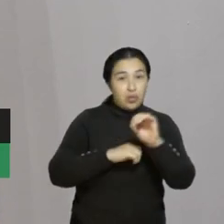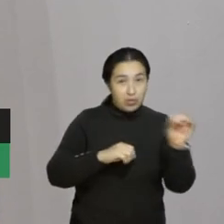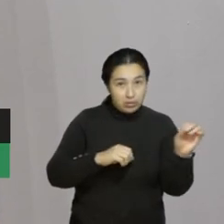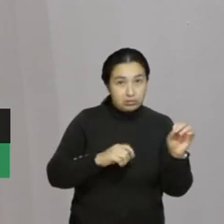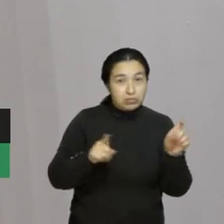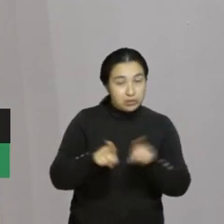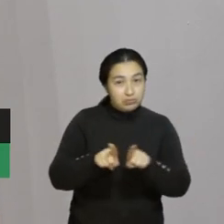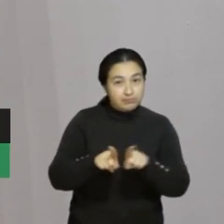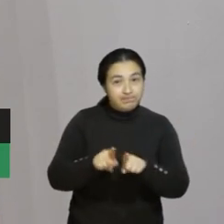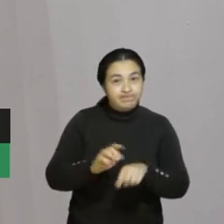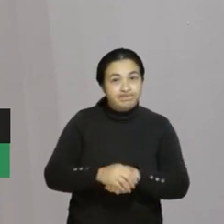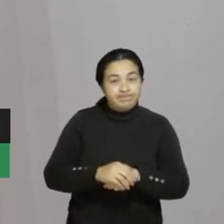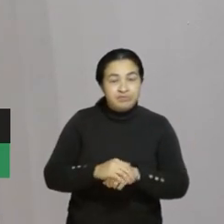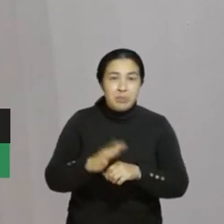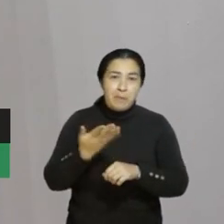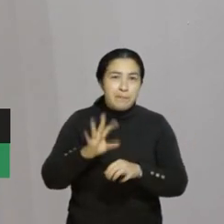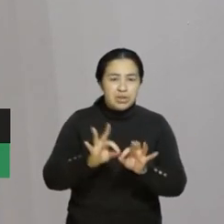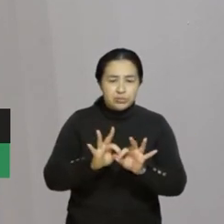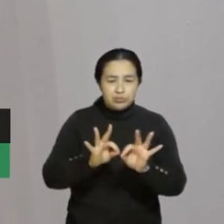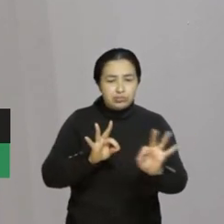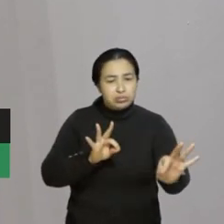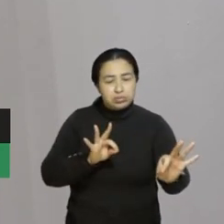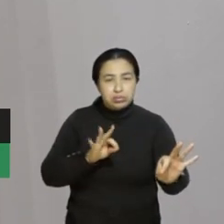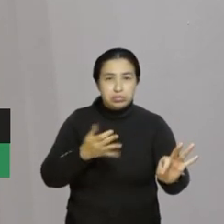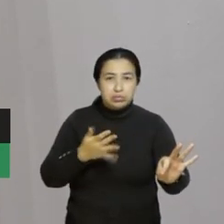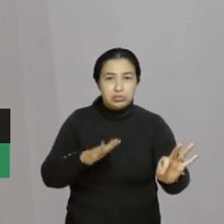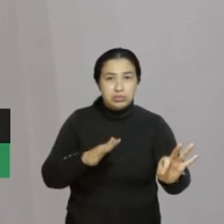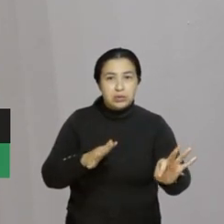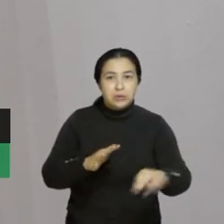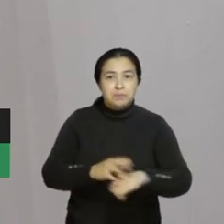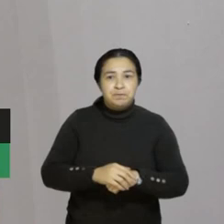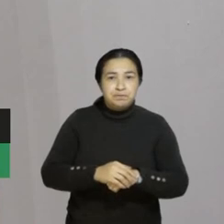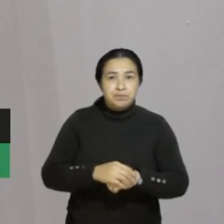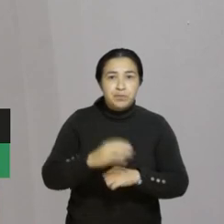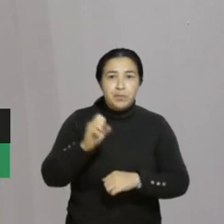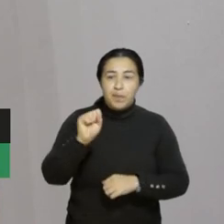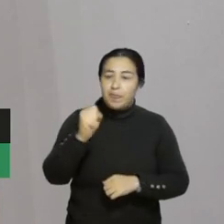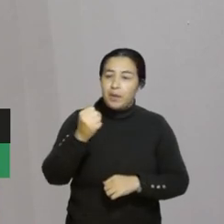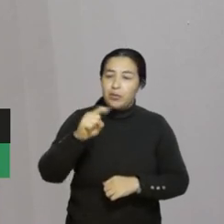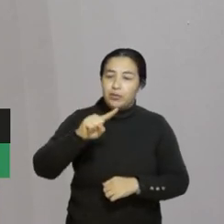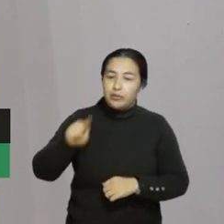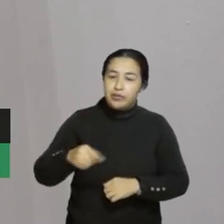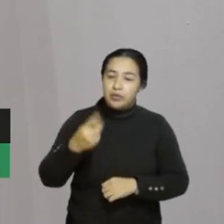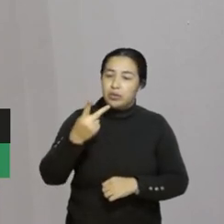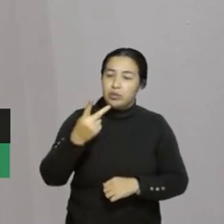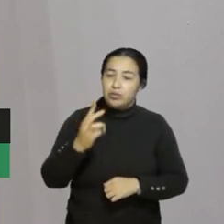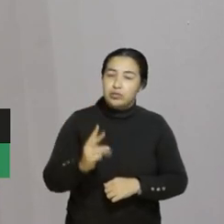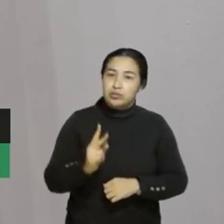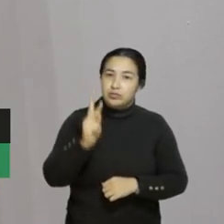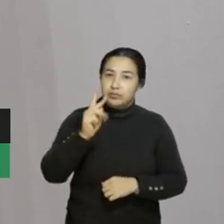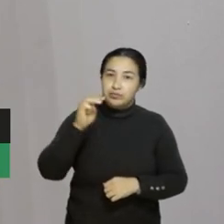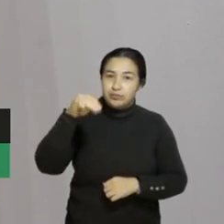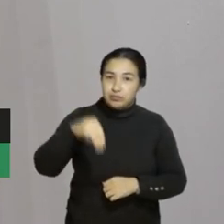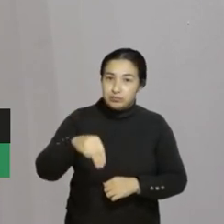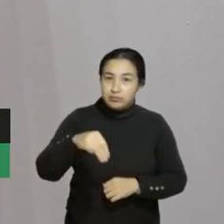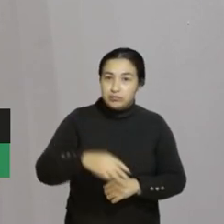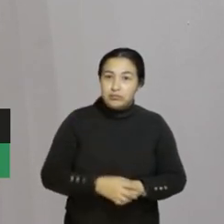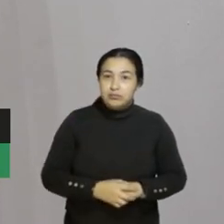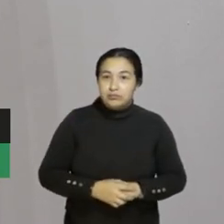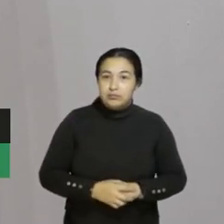extensão aproximada de processo de dragagem da ordem de 8,2 quilômetros. O